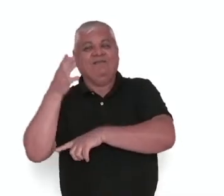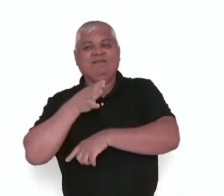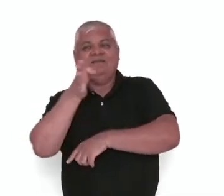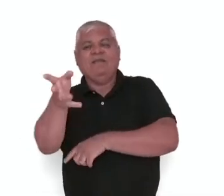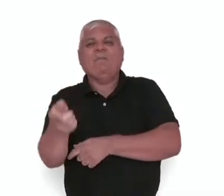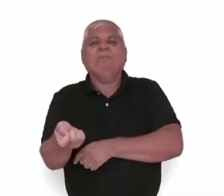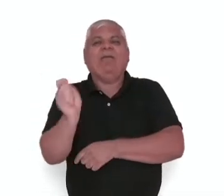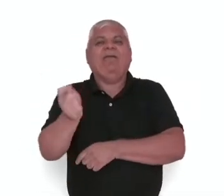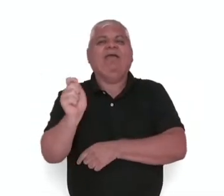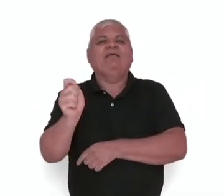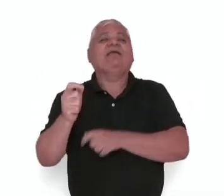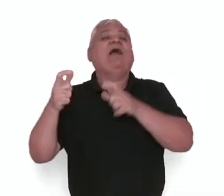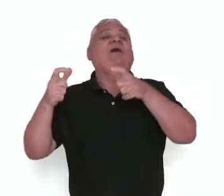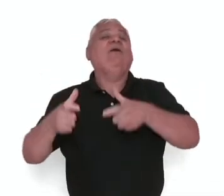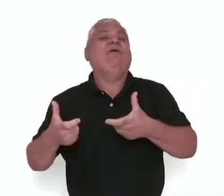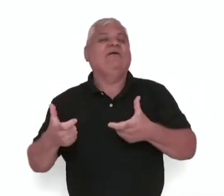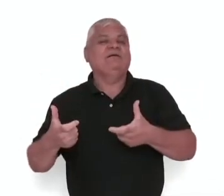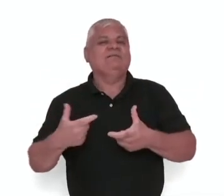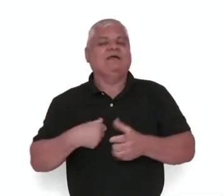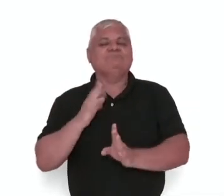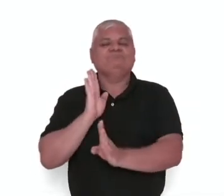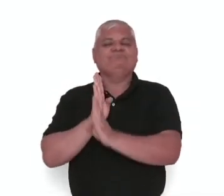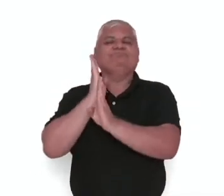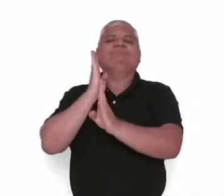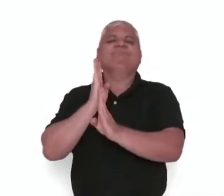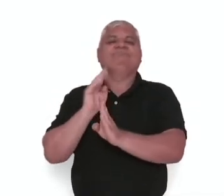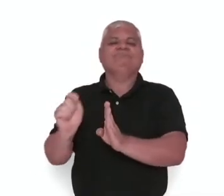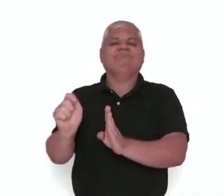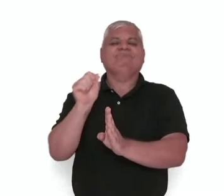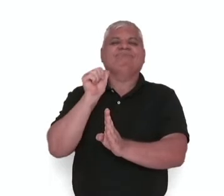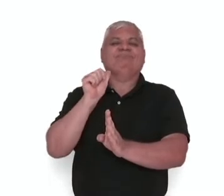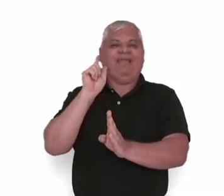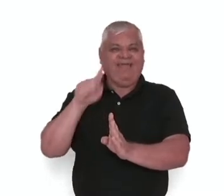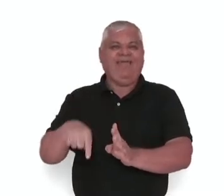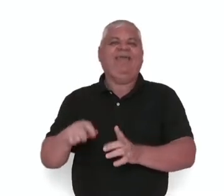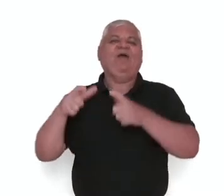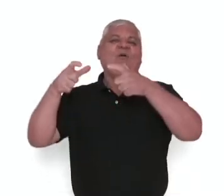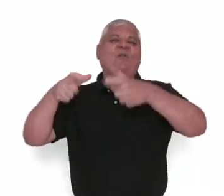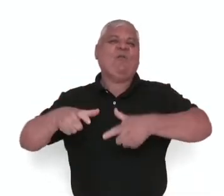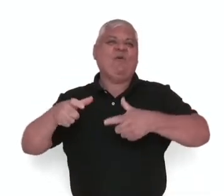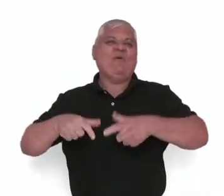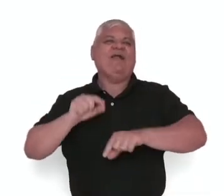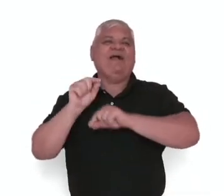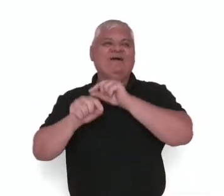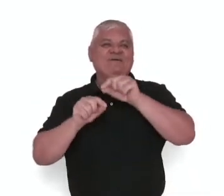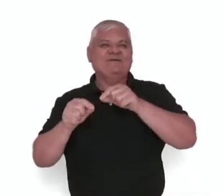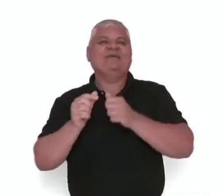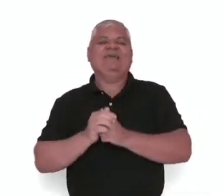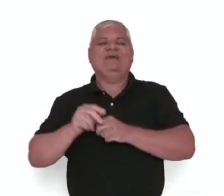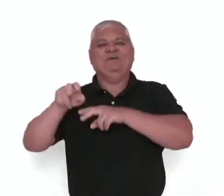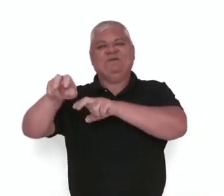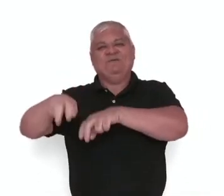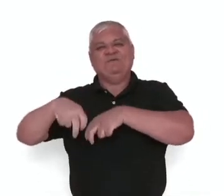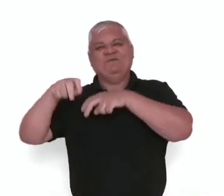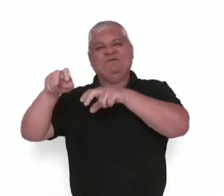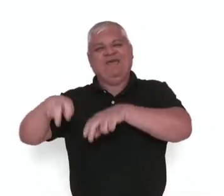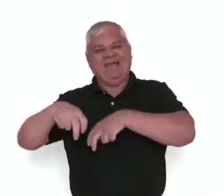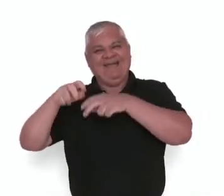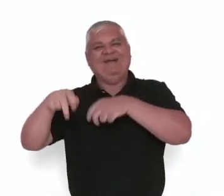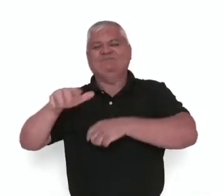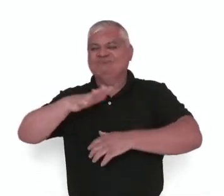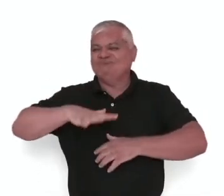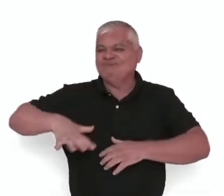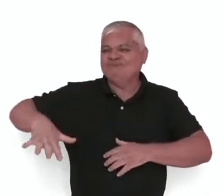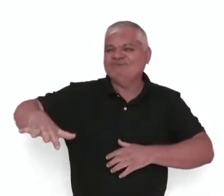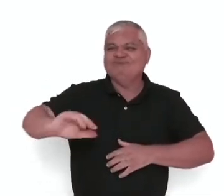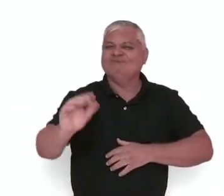Então a gente consegue aí deduzir, né, que se trata aí de um local, né, pelo trecho, a gente consegue